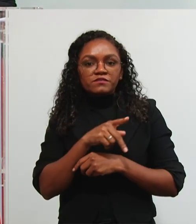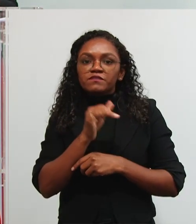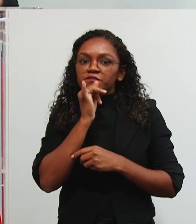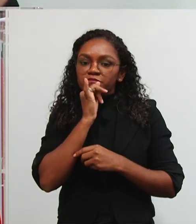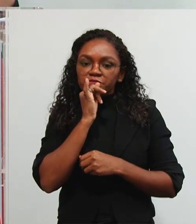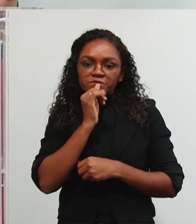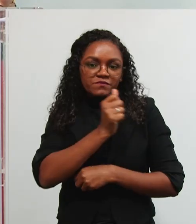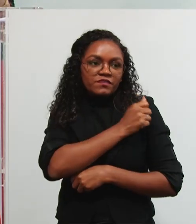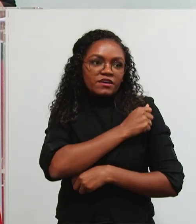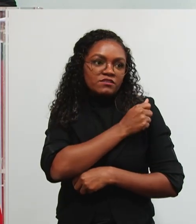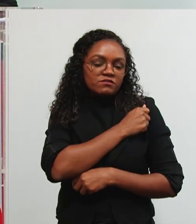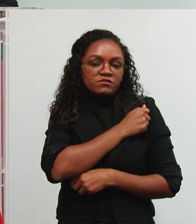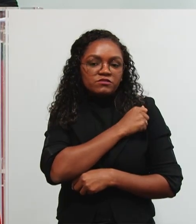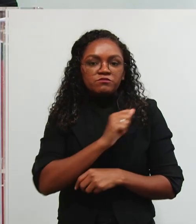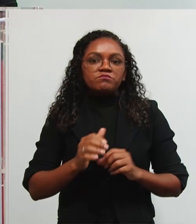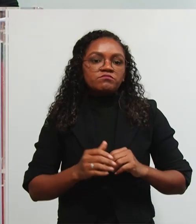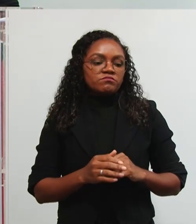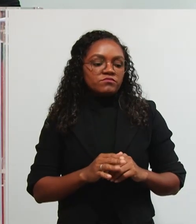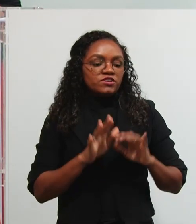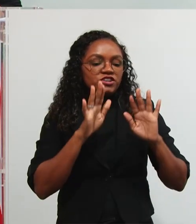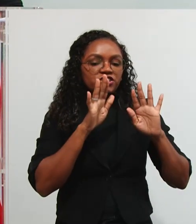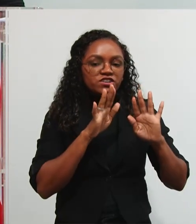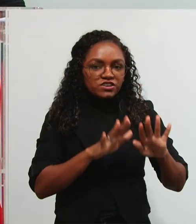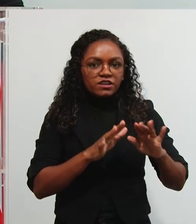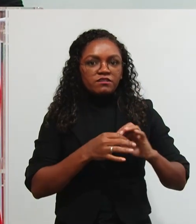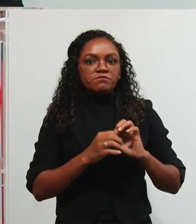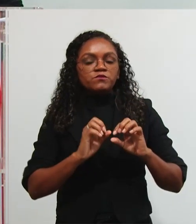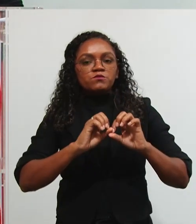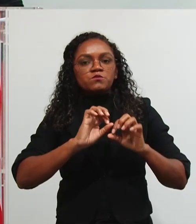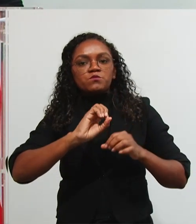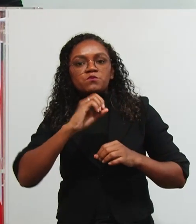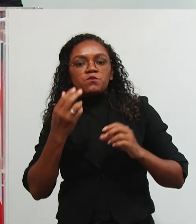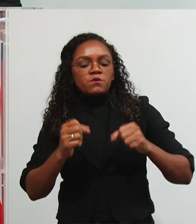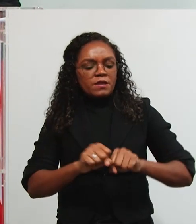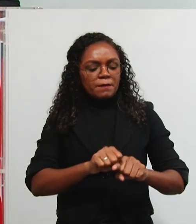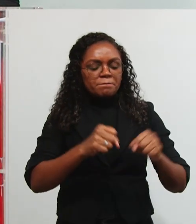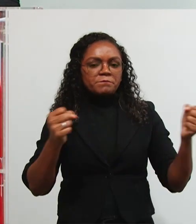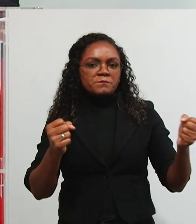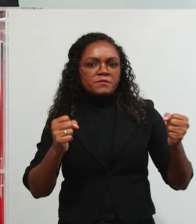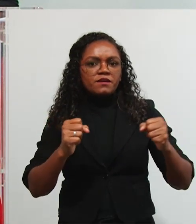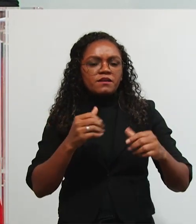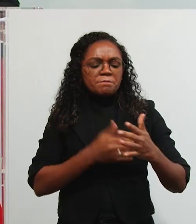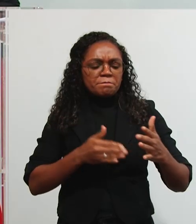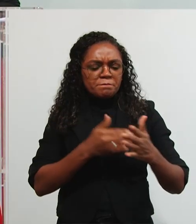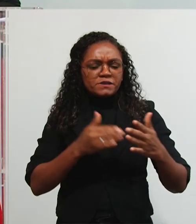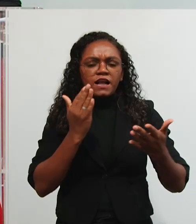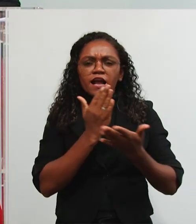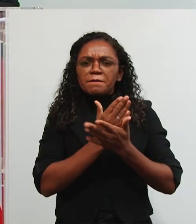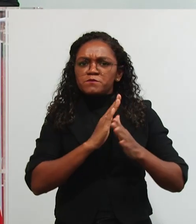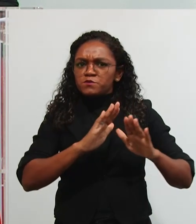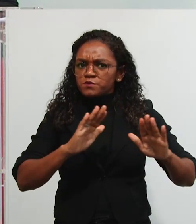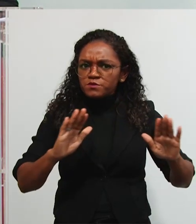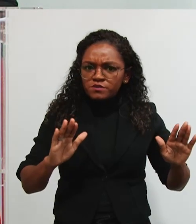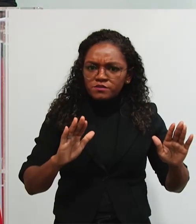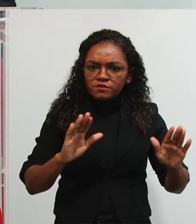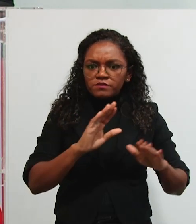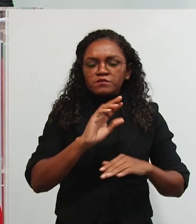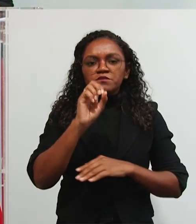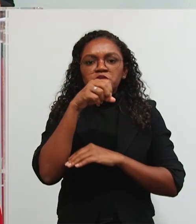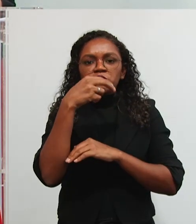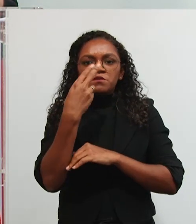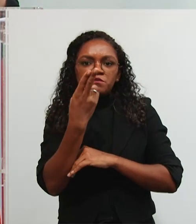consiste-se como uma resposta orientada pelo princípio do direito de todos à aprendizagem,